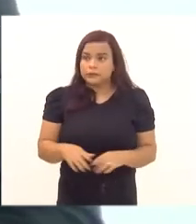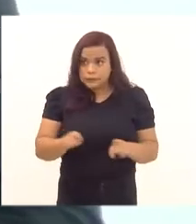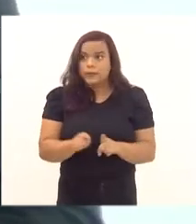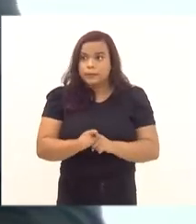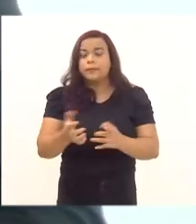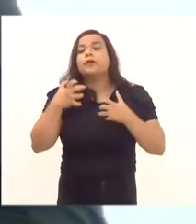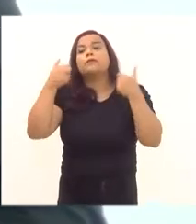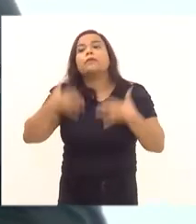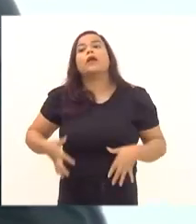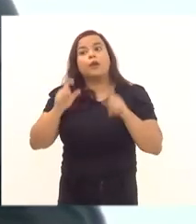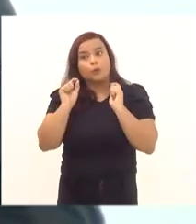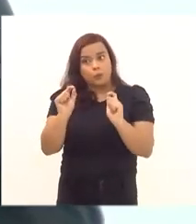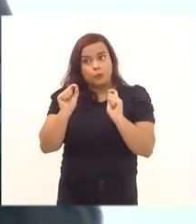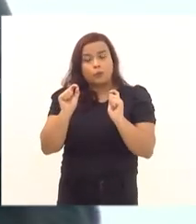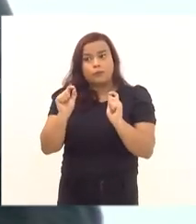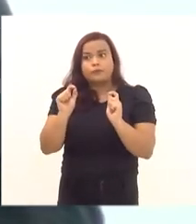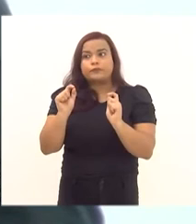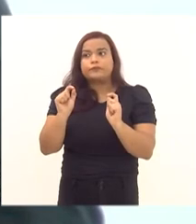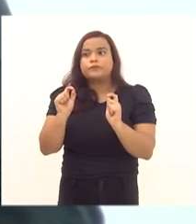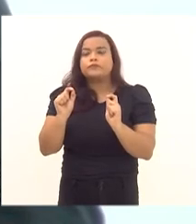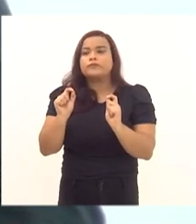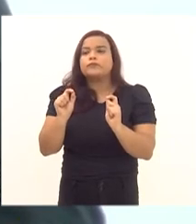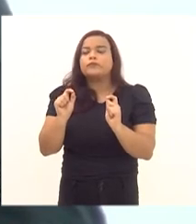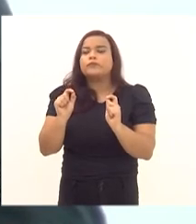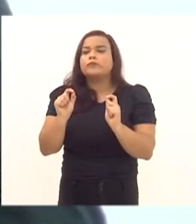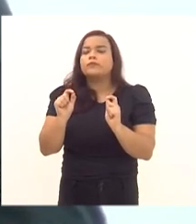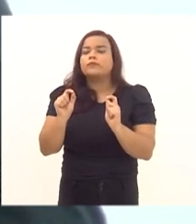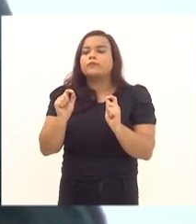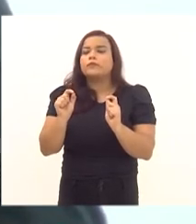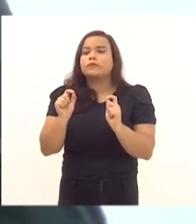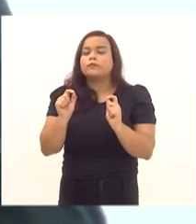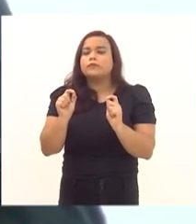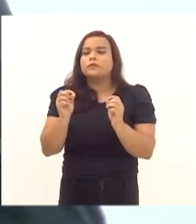quero dizer também aqui é o